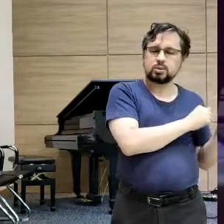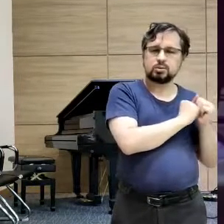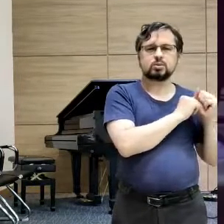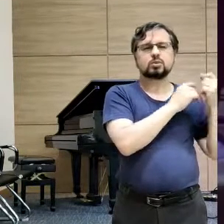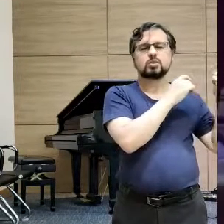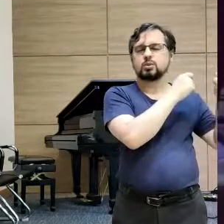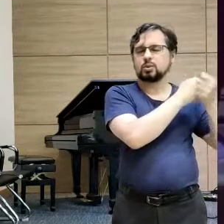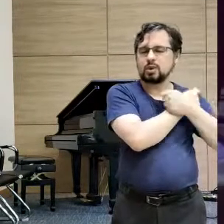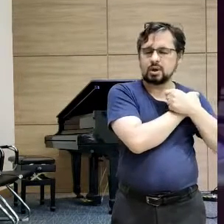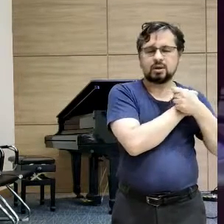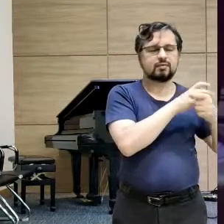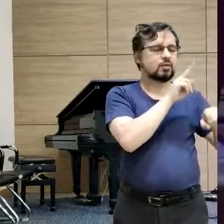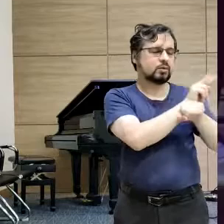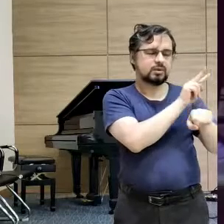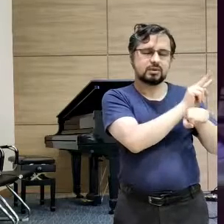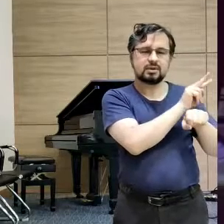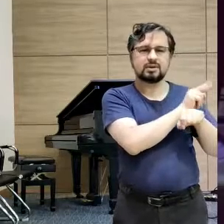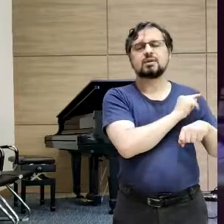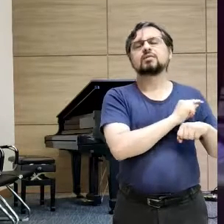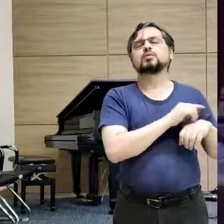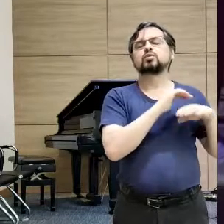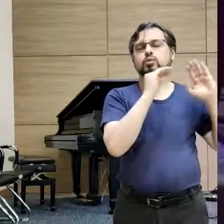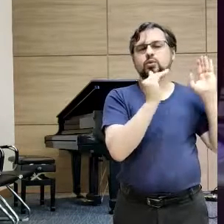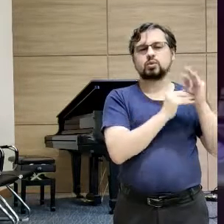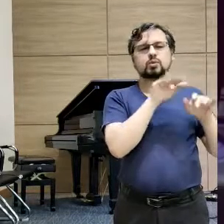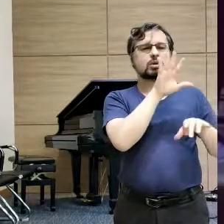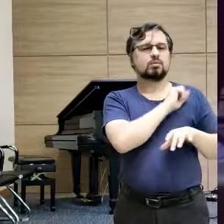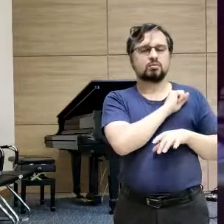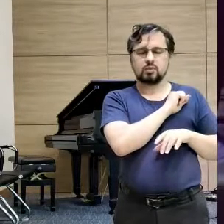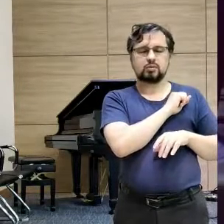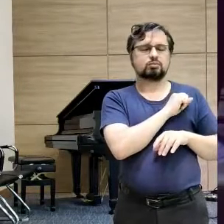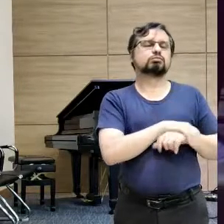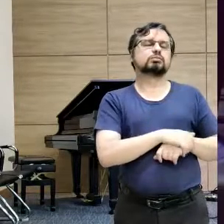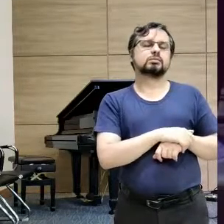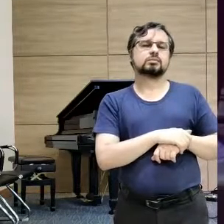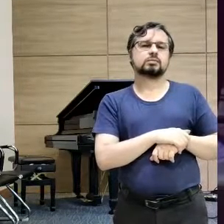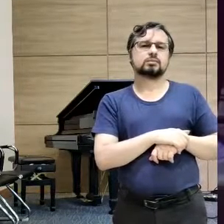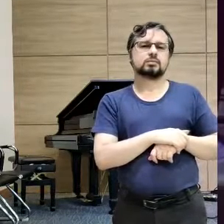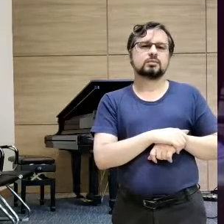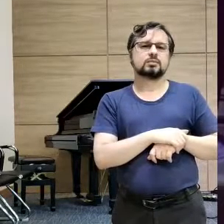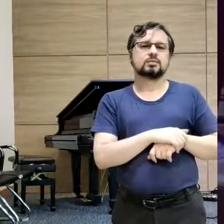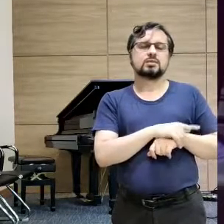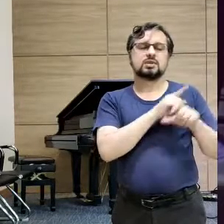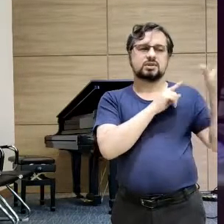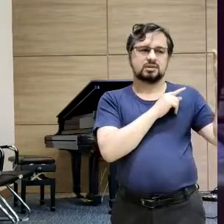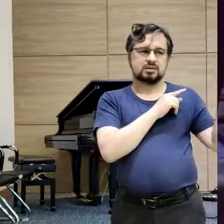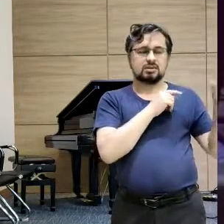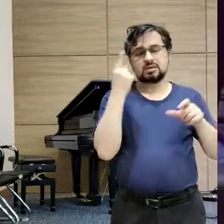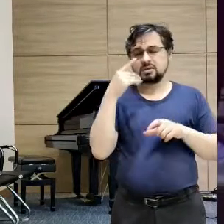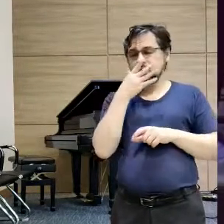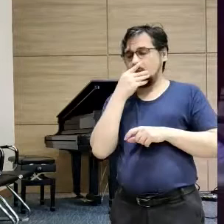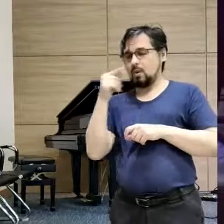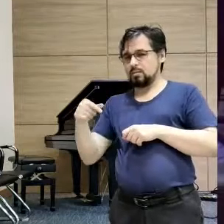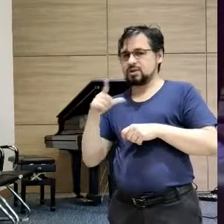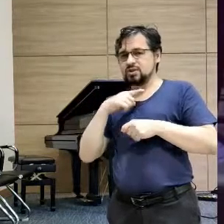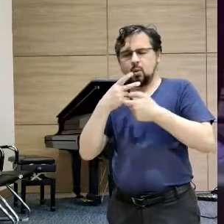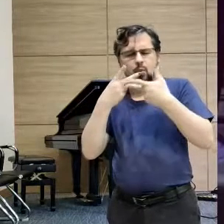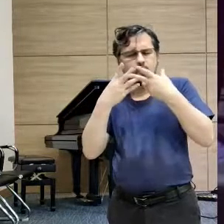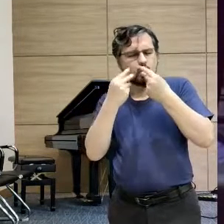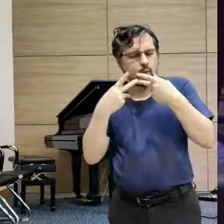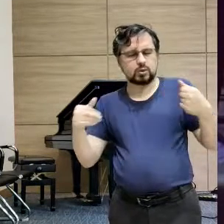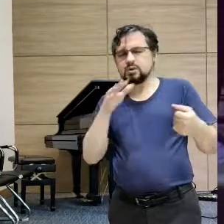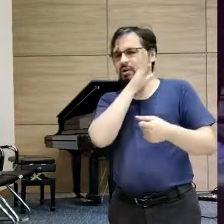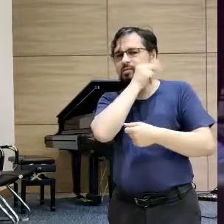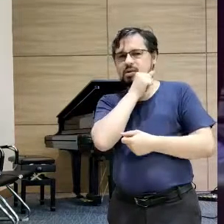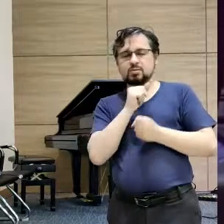no colo dele, ele cuidava daquela ovelhinha com todo amor, deferência e carinho. E esse homem, que tinha milhares de animais